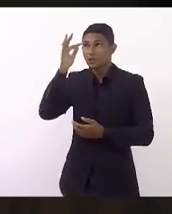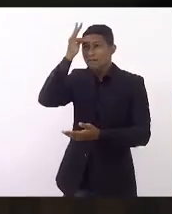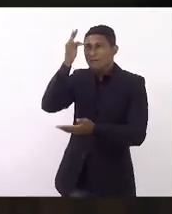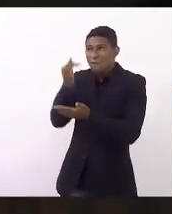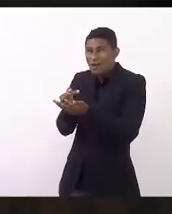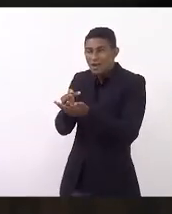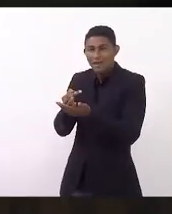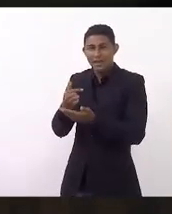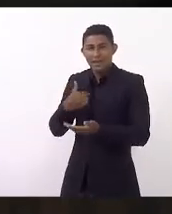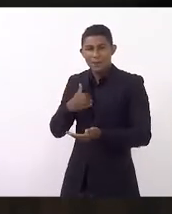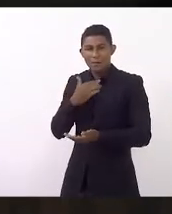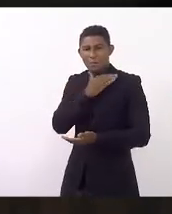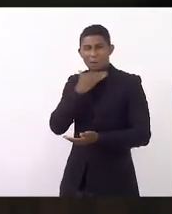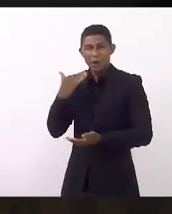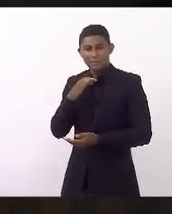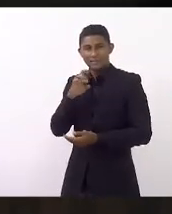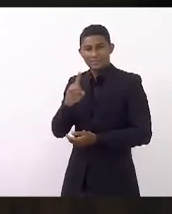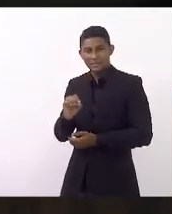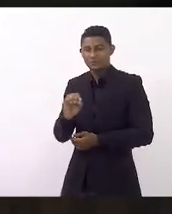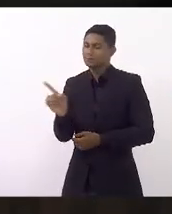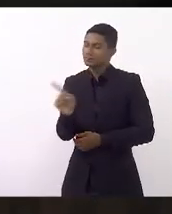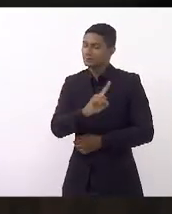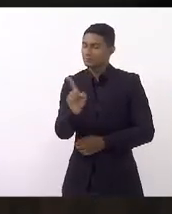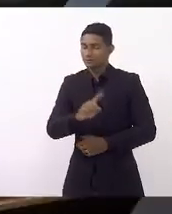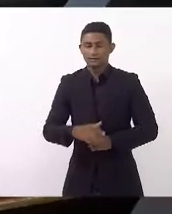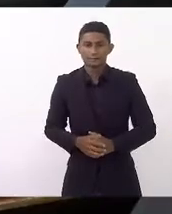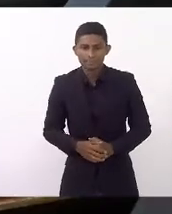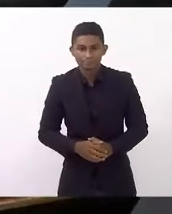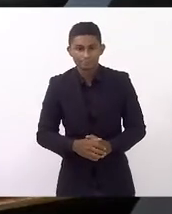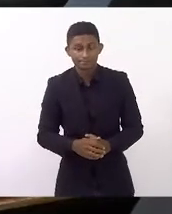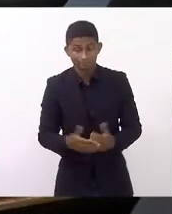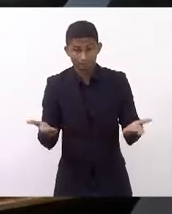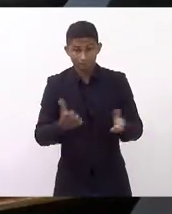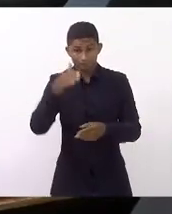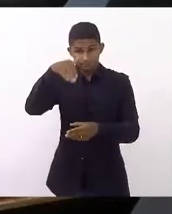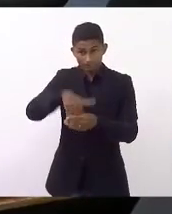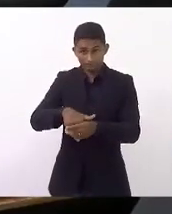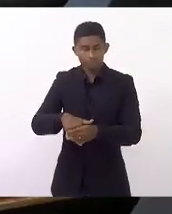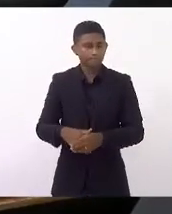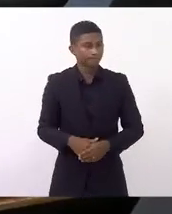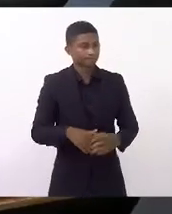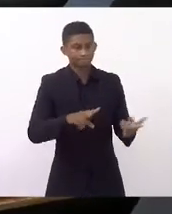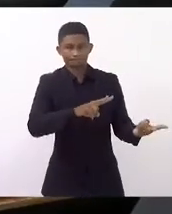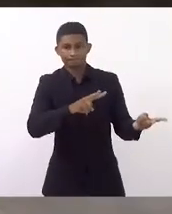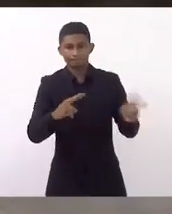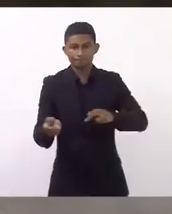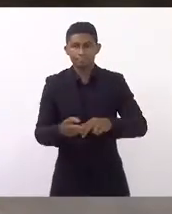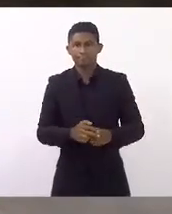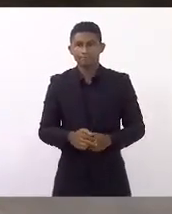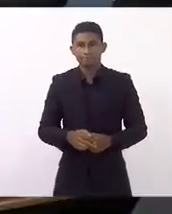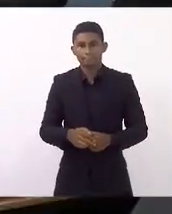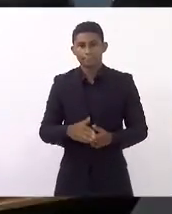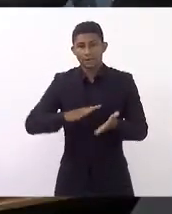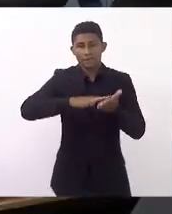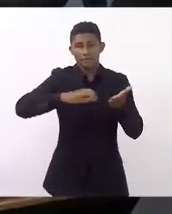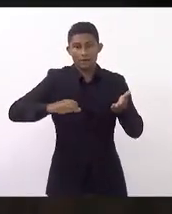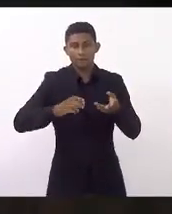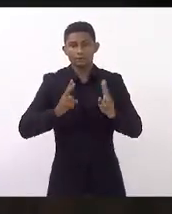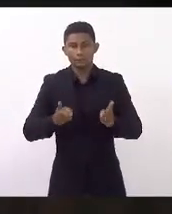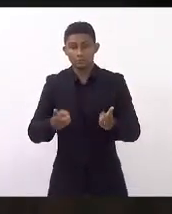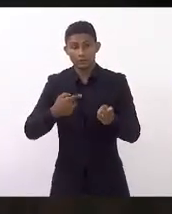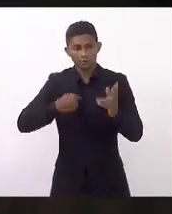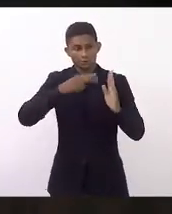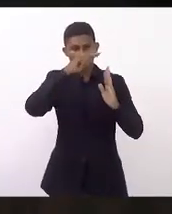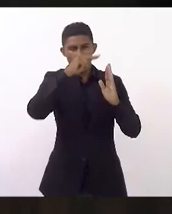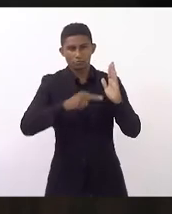tão cedo. Vamos à votação. Para encaminhar. Para encaminhar pela manutenção do veto, senhor presidente. Eu vou ler e peço